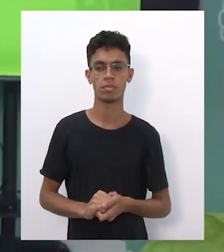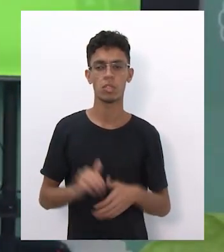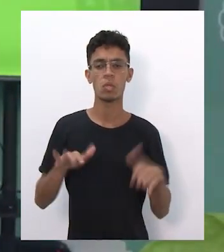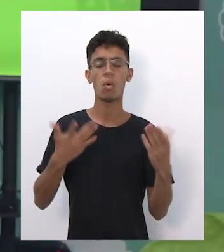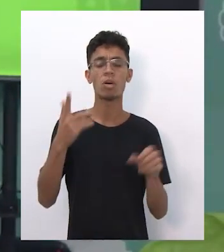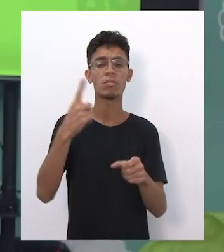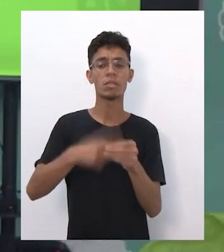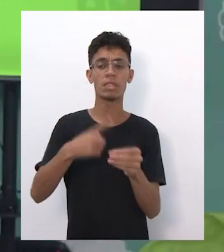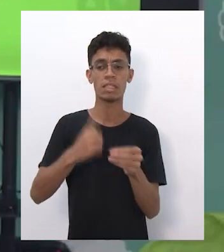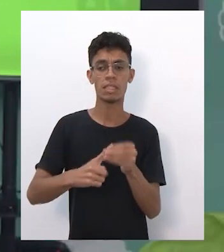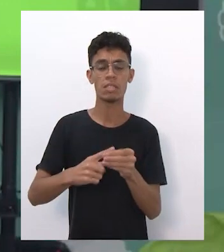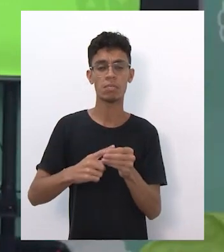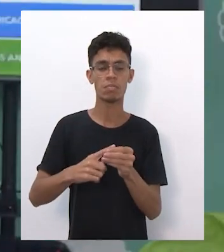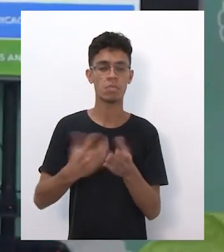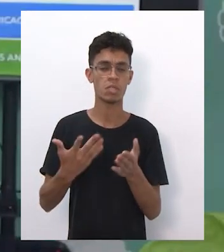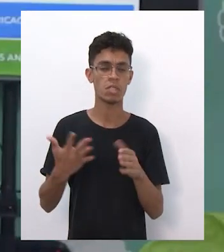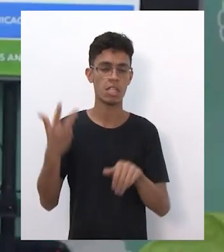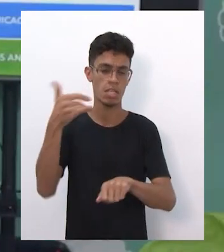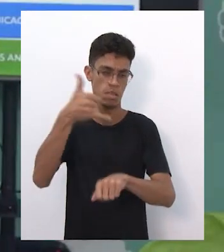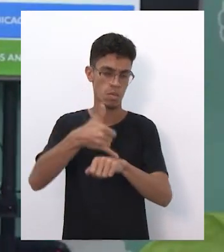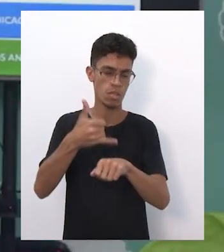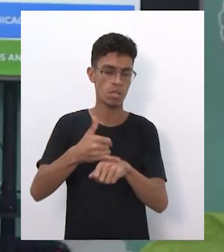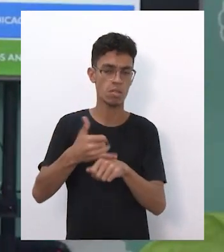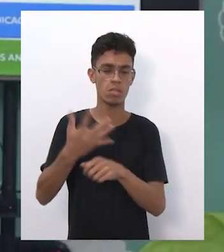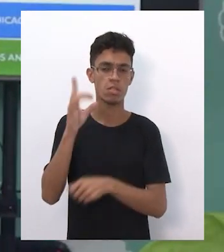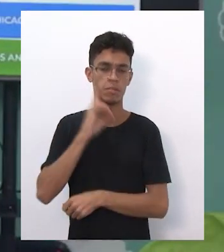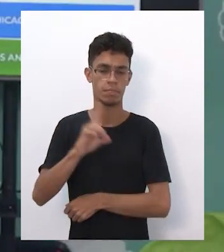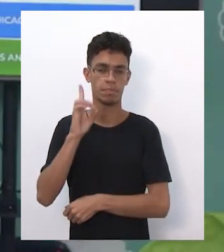Qual cidade é a capital dos Estados Unidos?